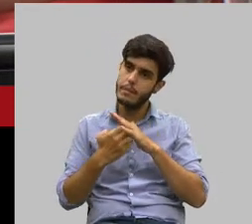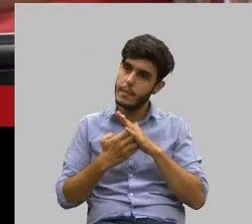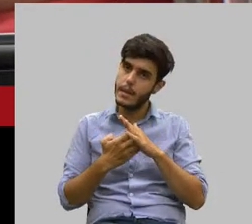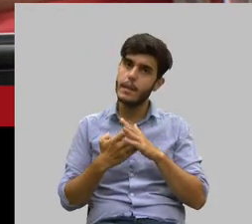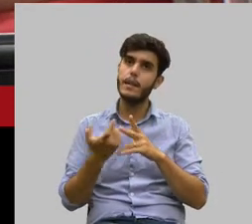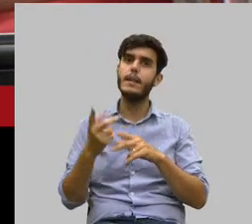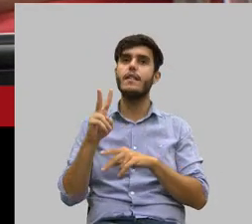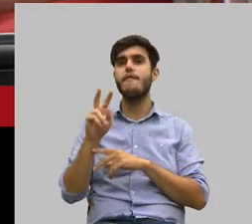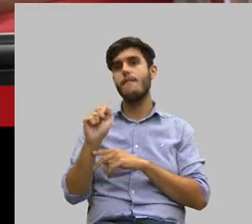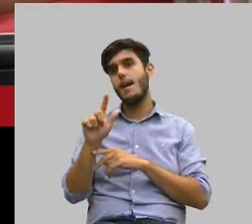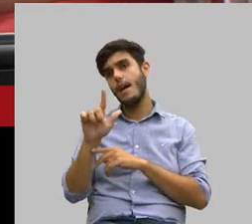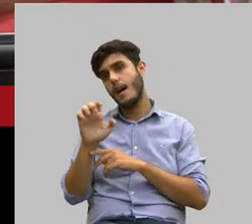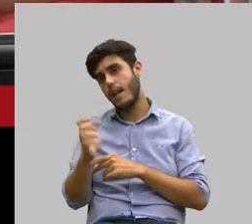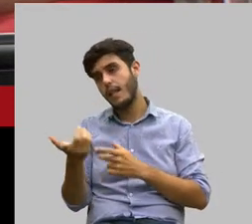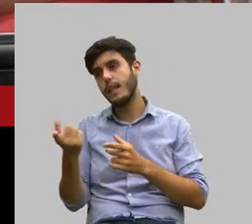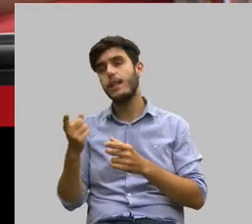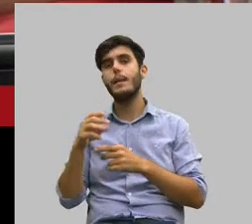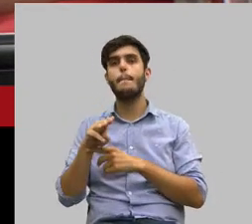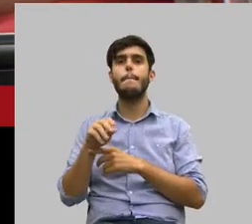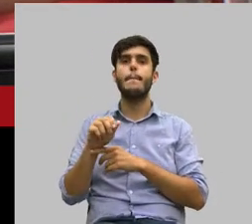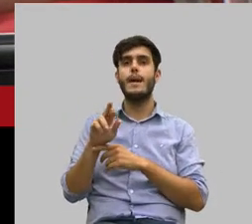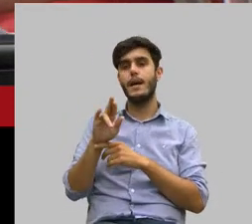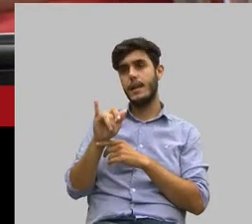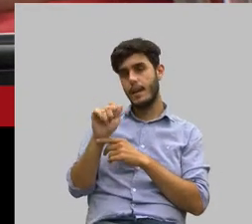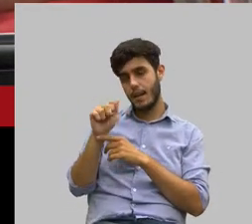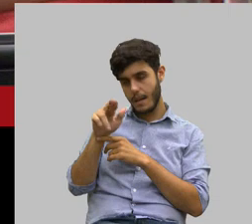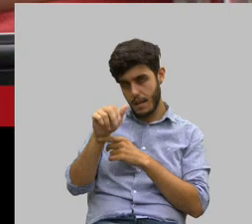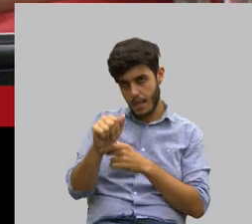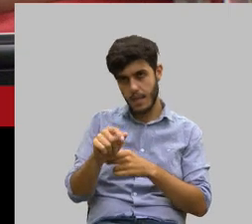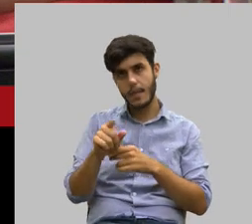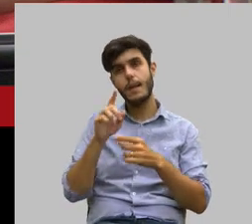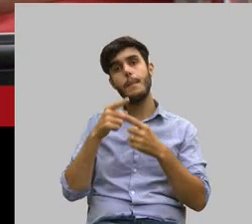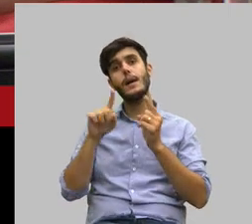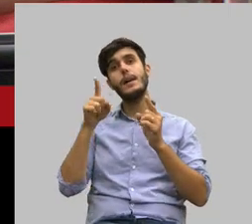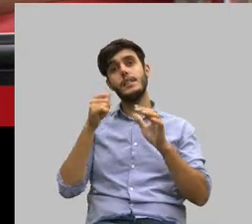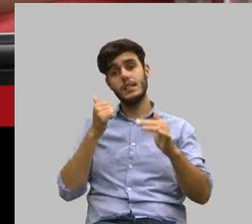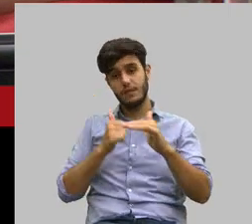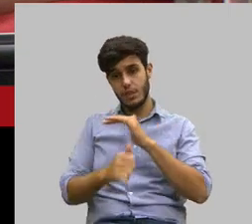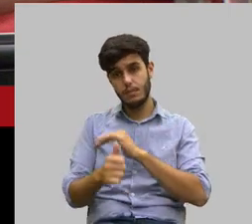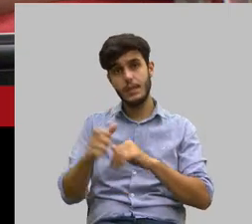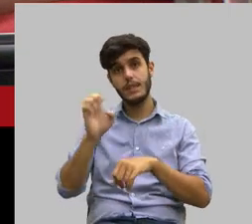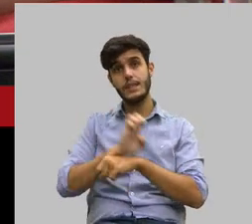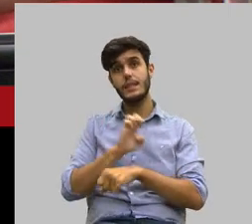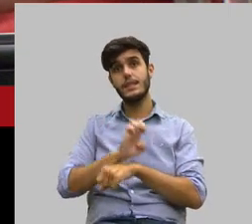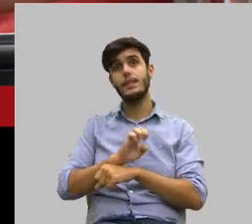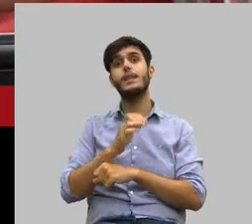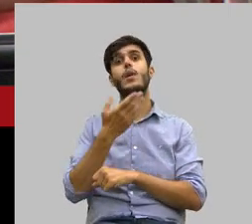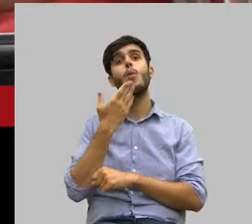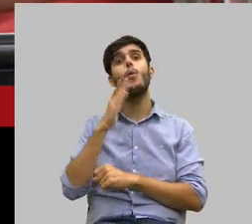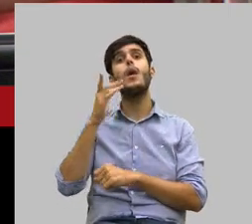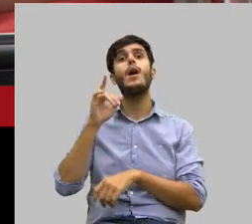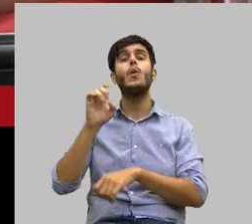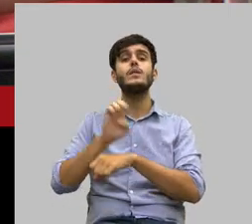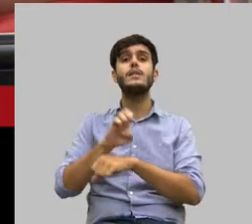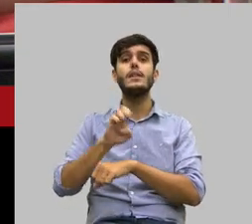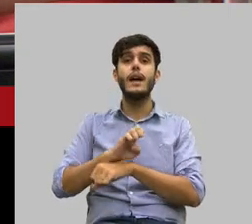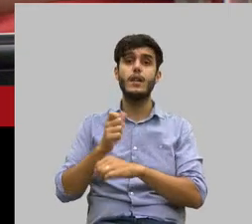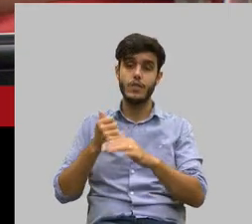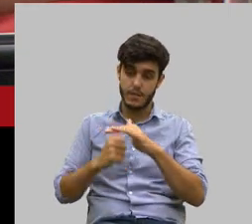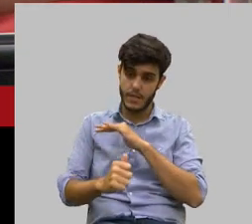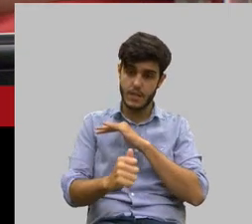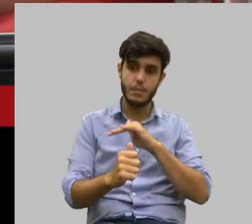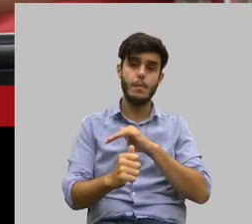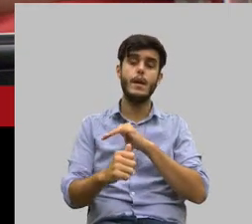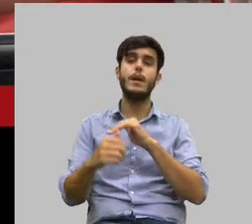Vale de Marian ou seja apenas aquilo que é investimento do estado qual foi o investimento do estado e qual foi o custeio do